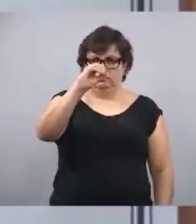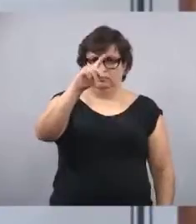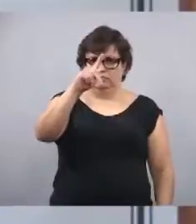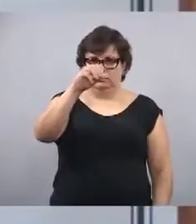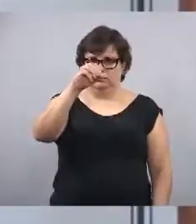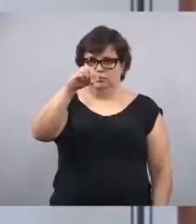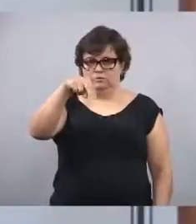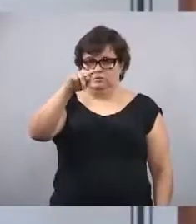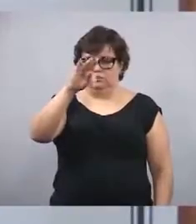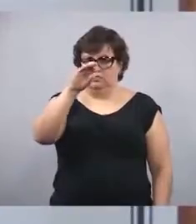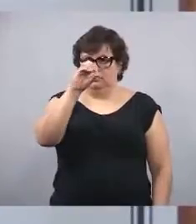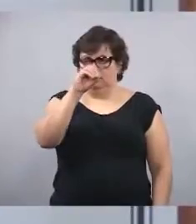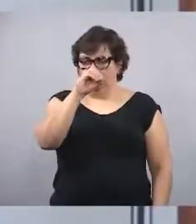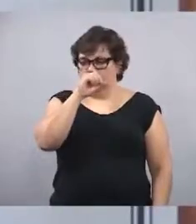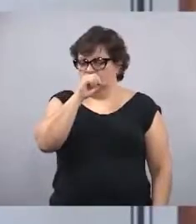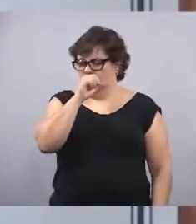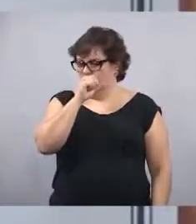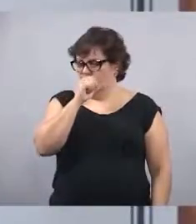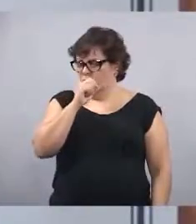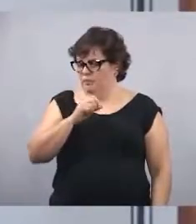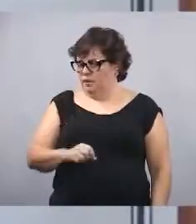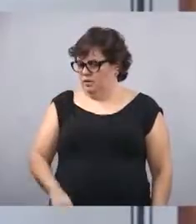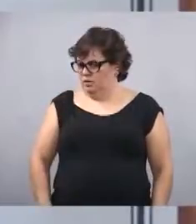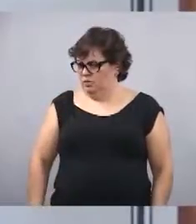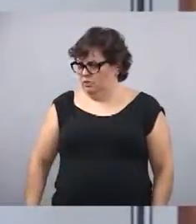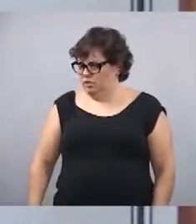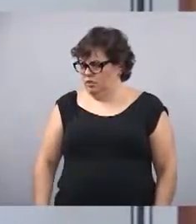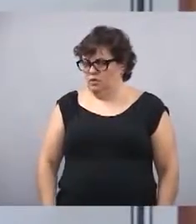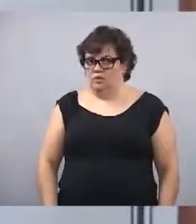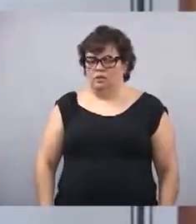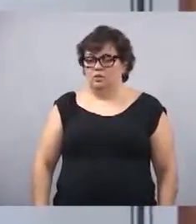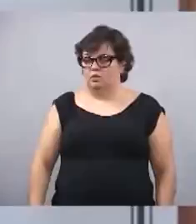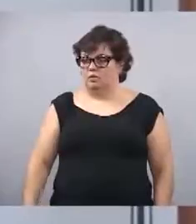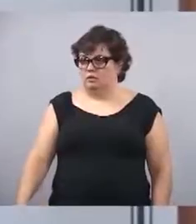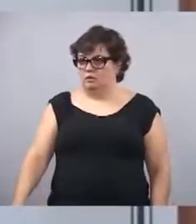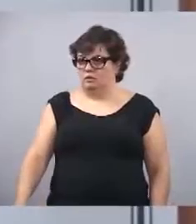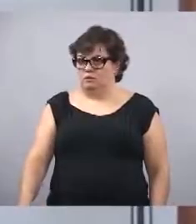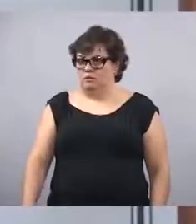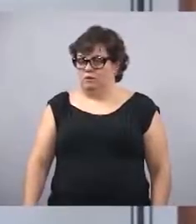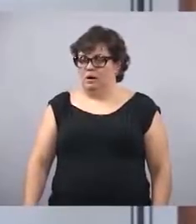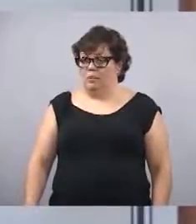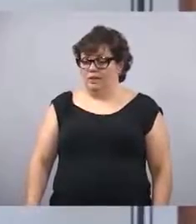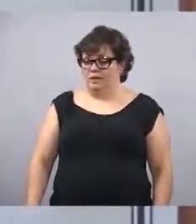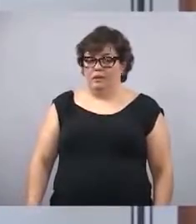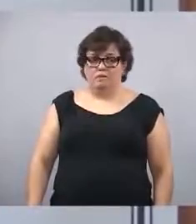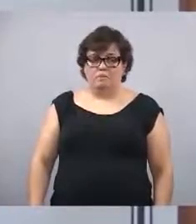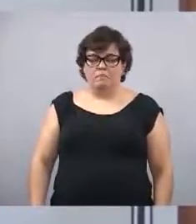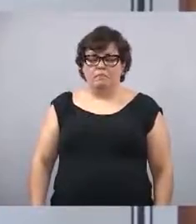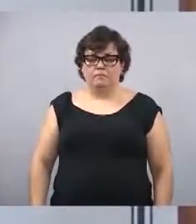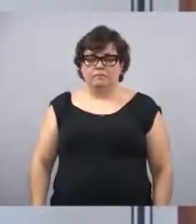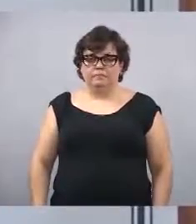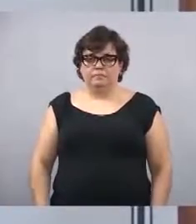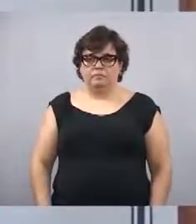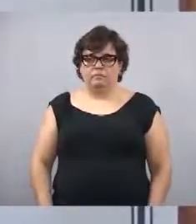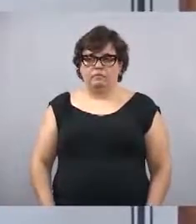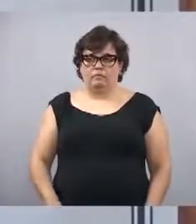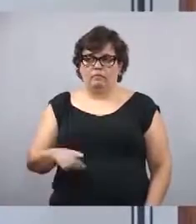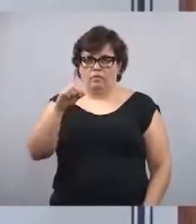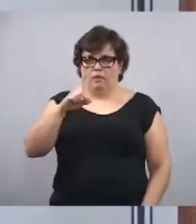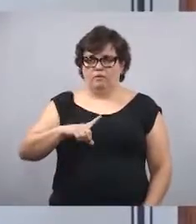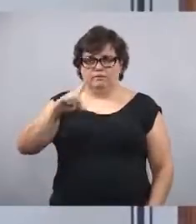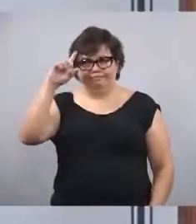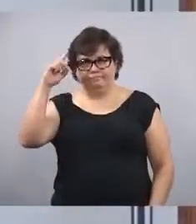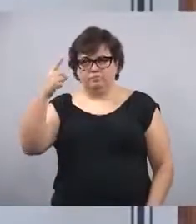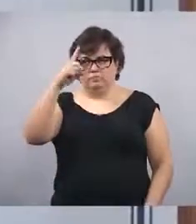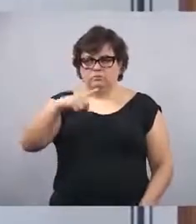que consta no requerimento. O ideal é que nós tivéssemos a coleta seletiva, sem dúvidas. Acho que essa é uma briga do prefeito